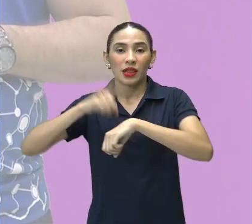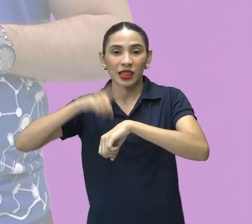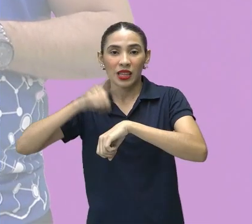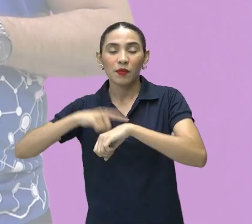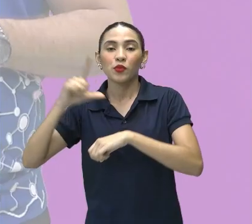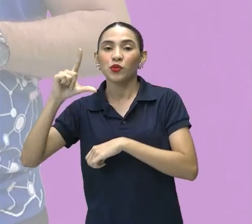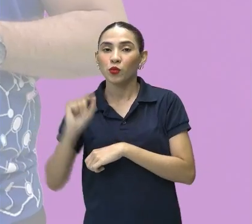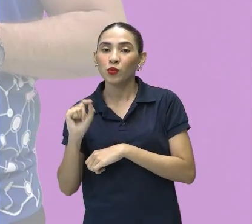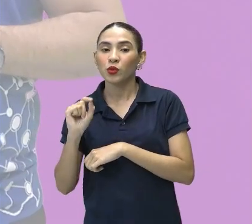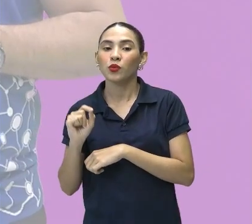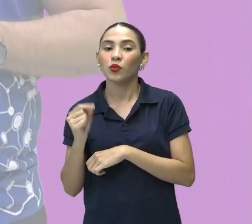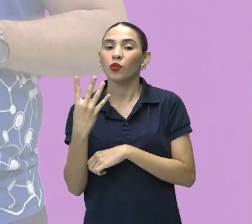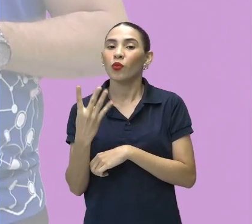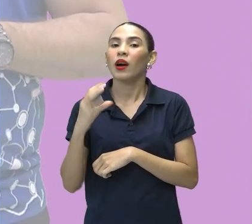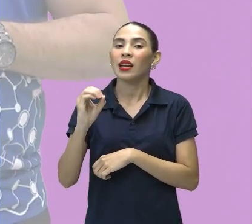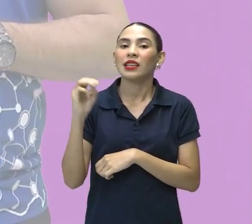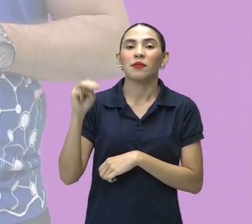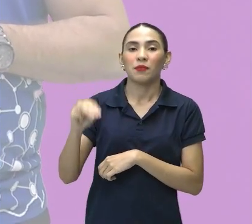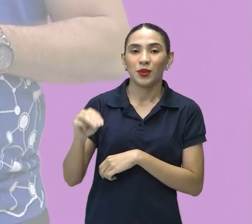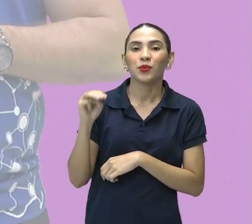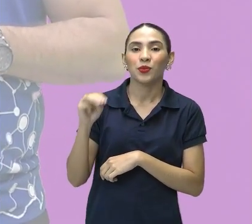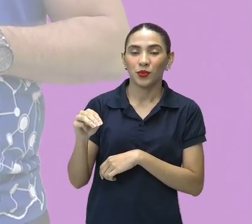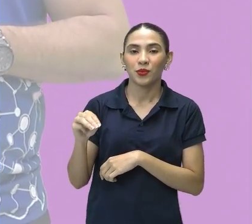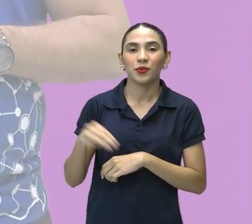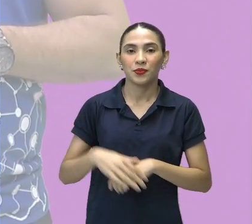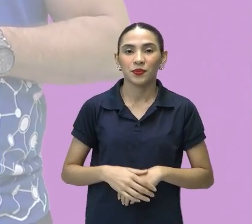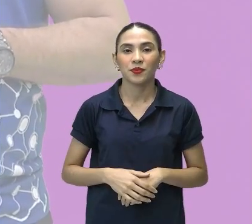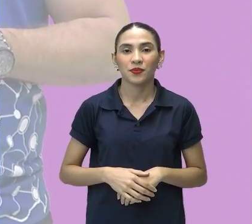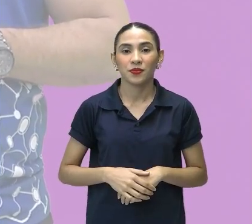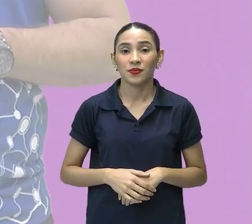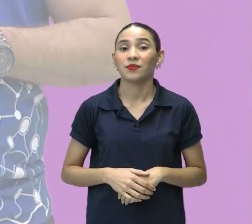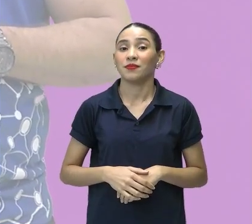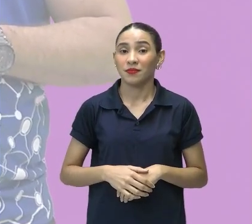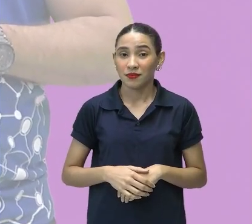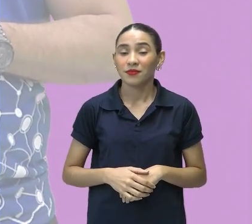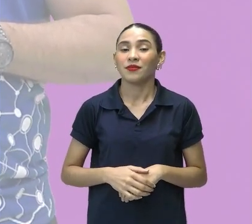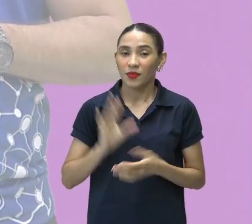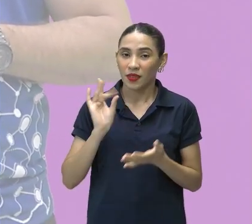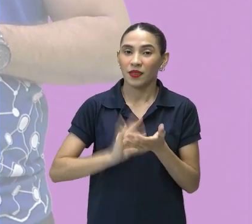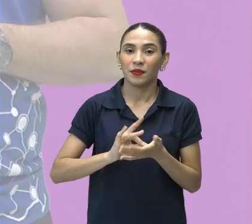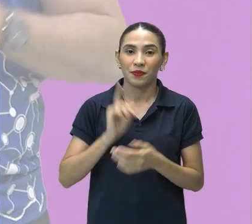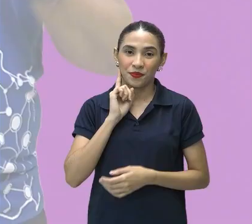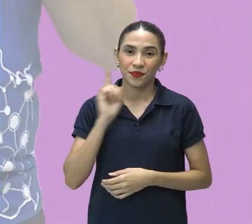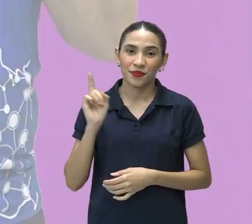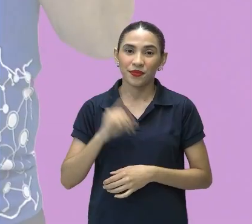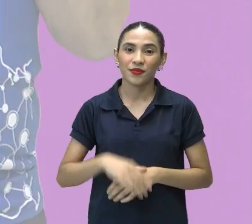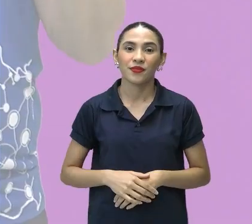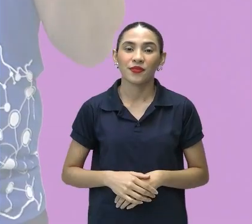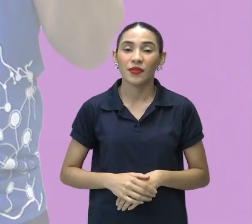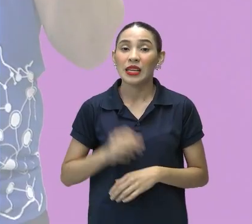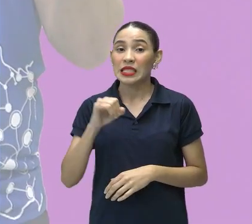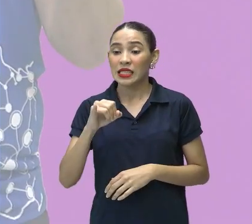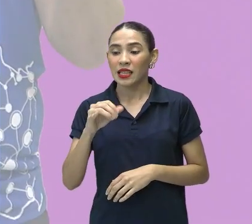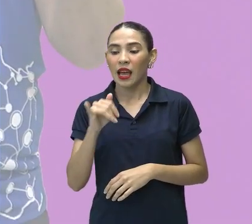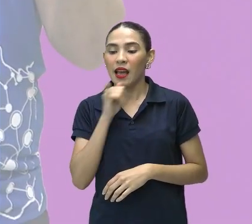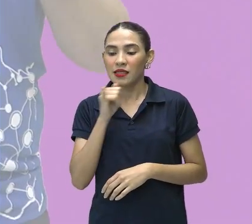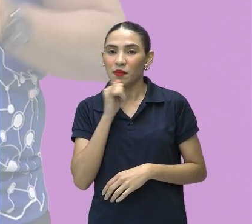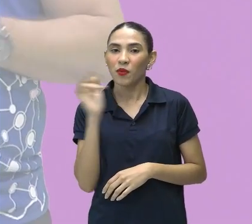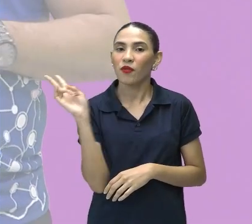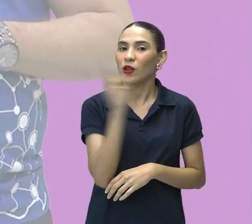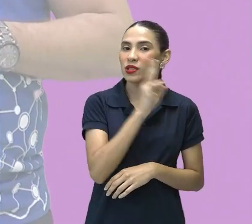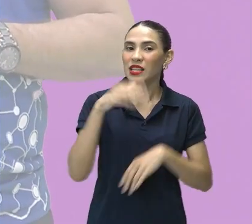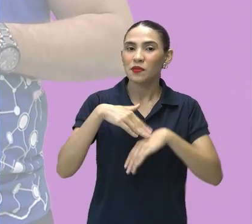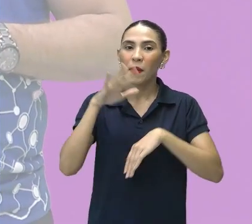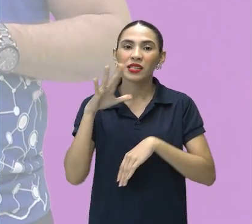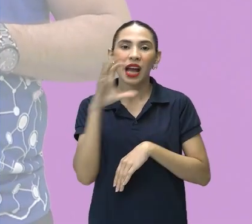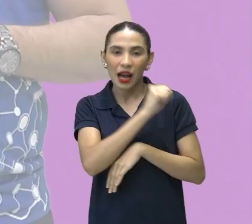diminuiu para 40 minutos. É exatamente isso. Se eu aumento a minha